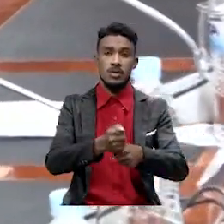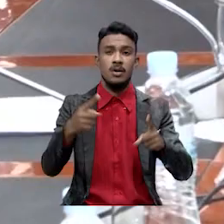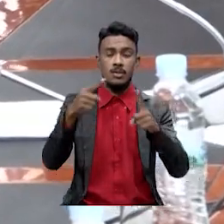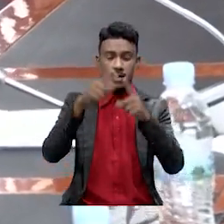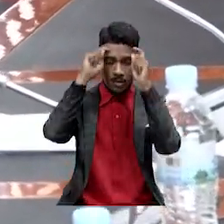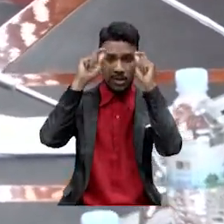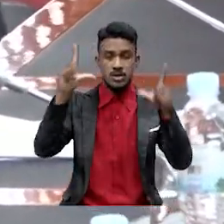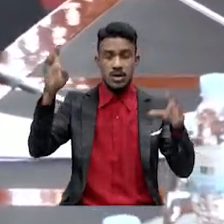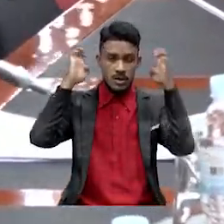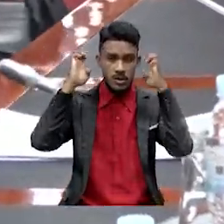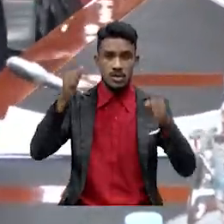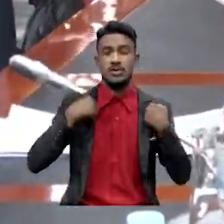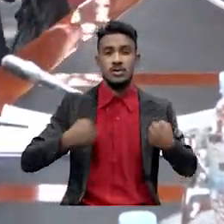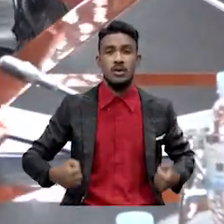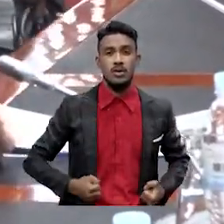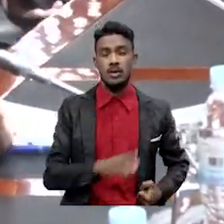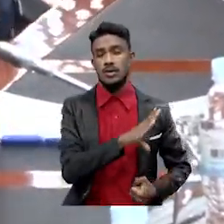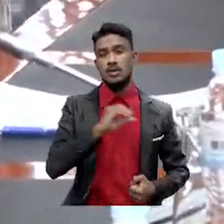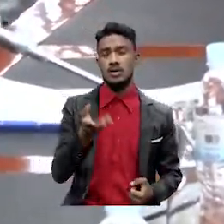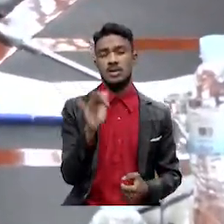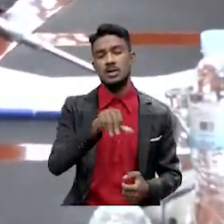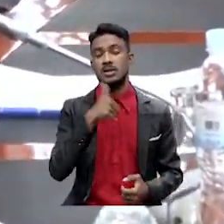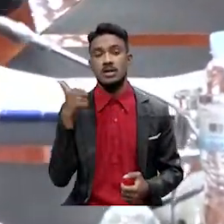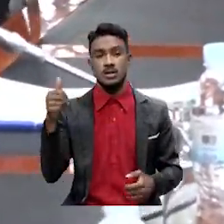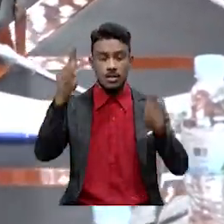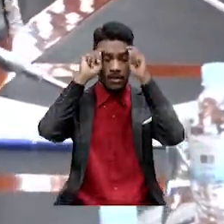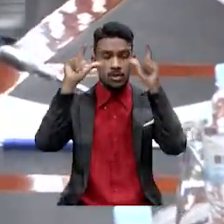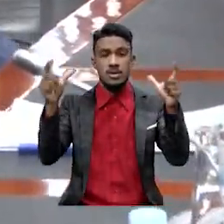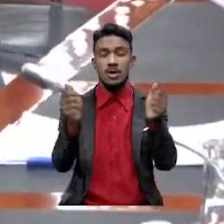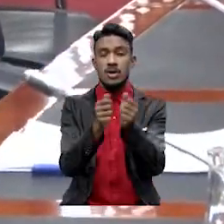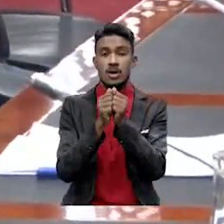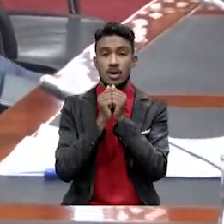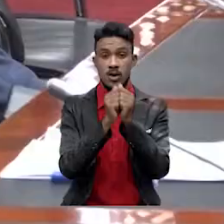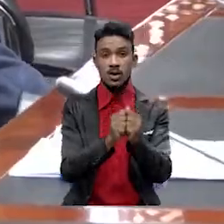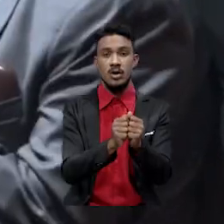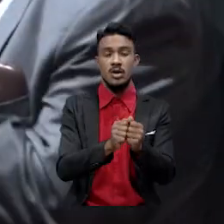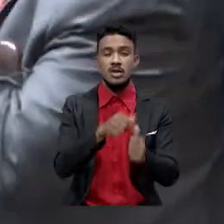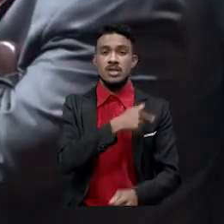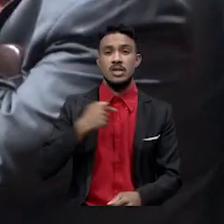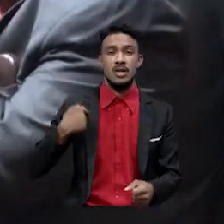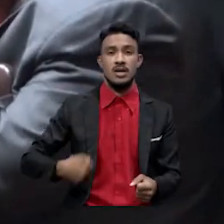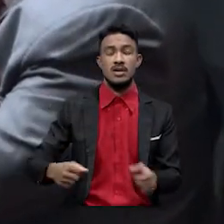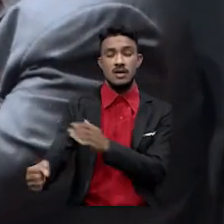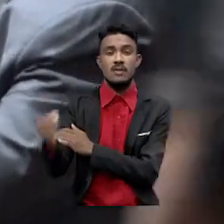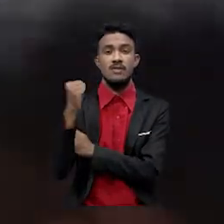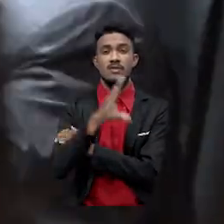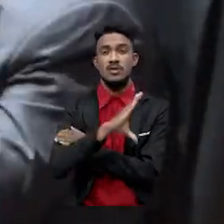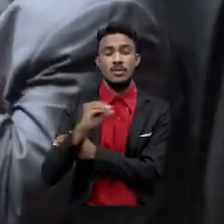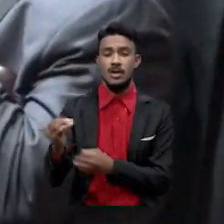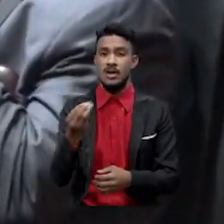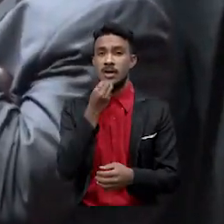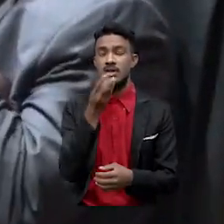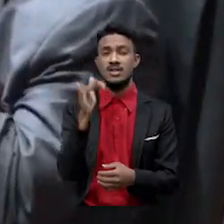saúde, infraestrutura, no área Siraselutan, no Timor-Leste ou China, seja força liutan, cooperação e setor produtivo Sira, liu-liu